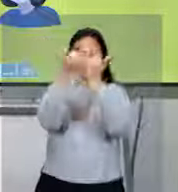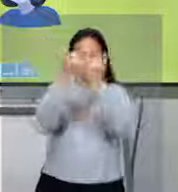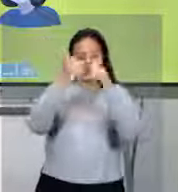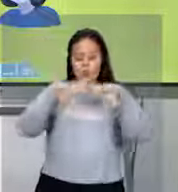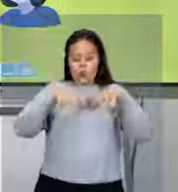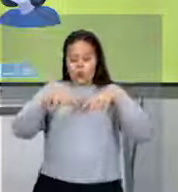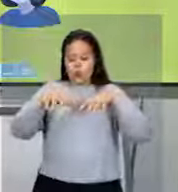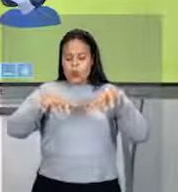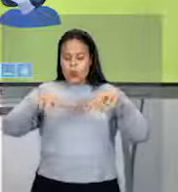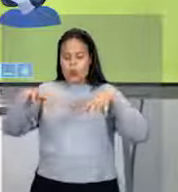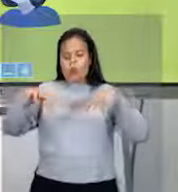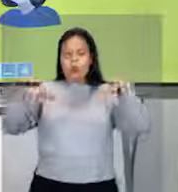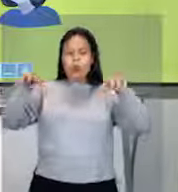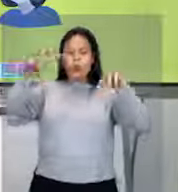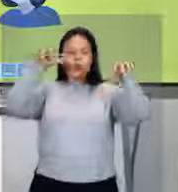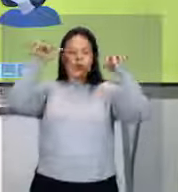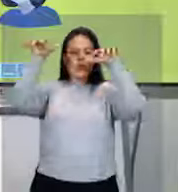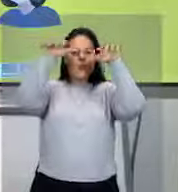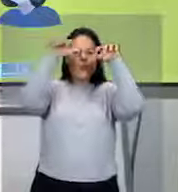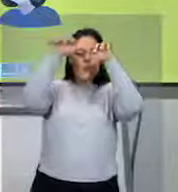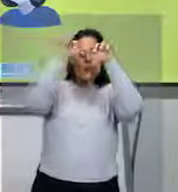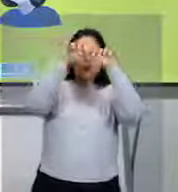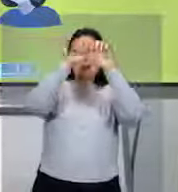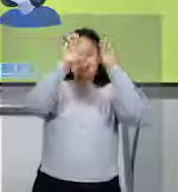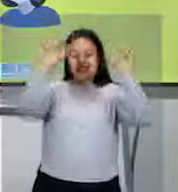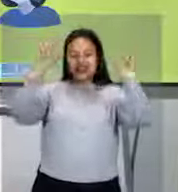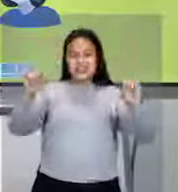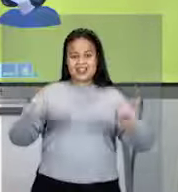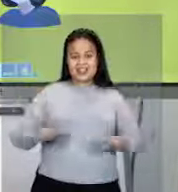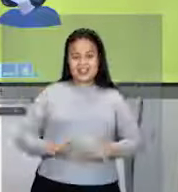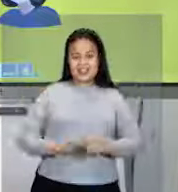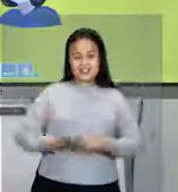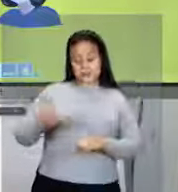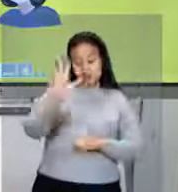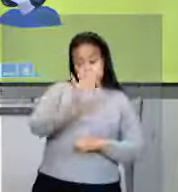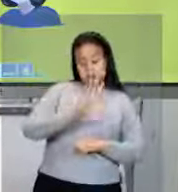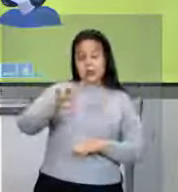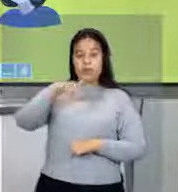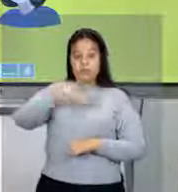movimento ordenado de elétrons devido à ação de um campo elétrico.